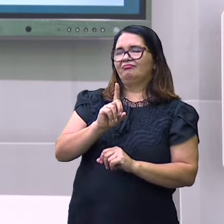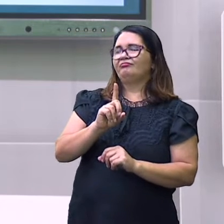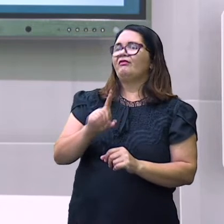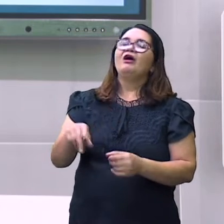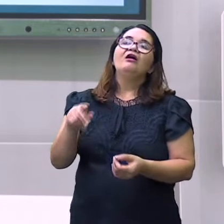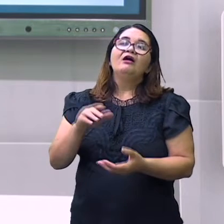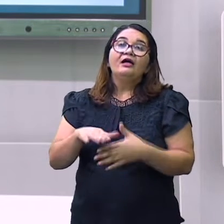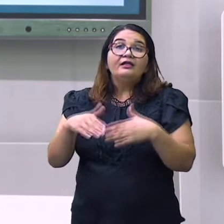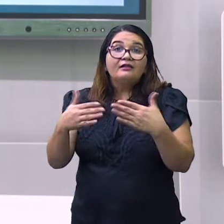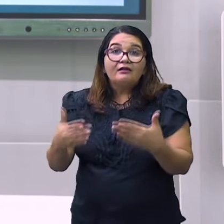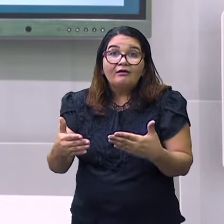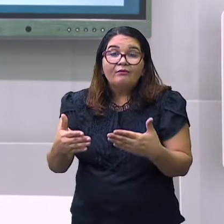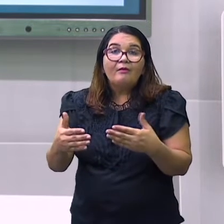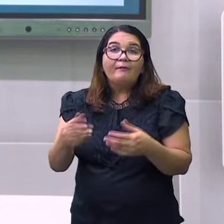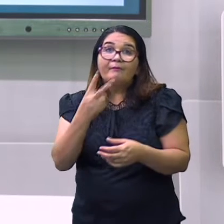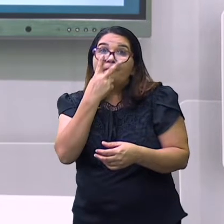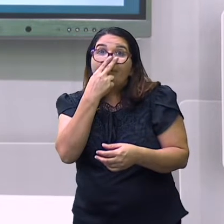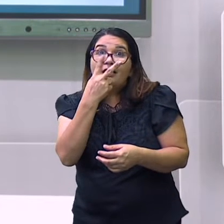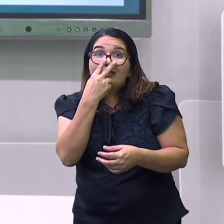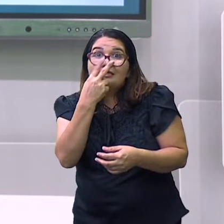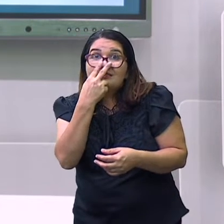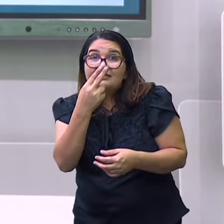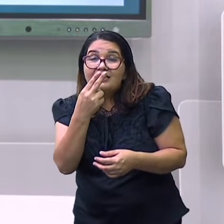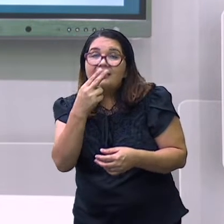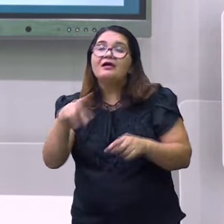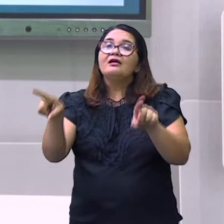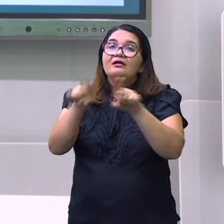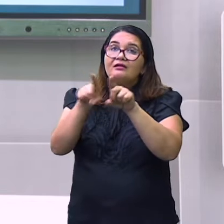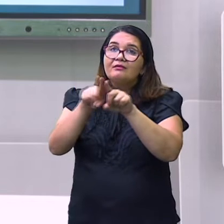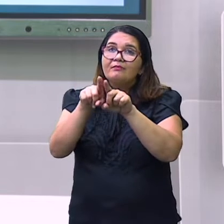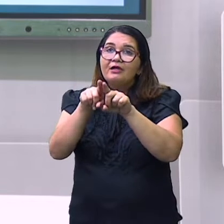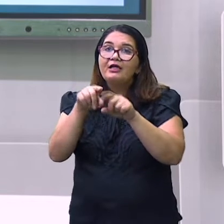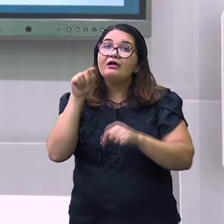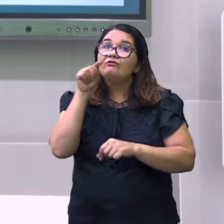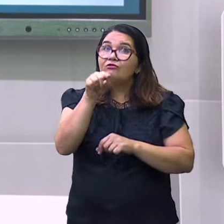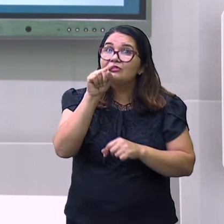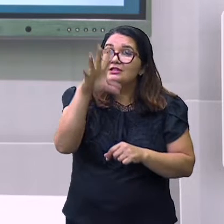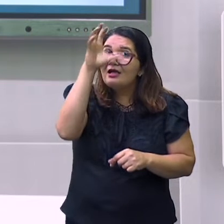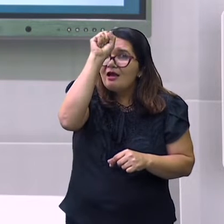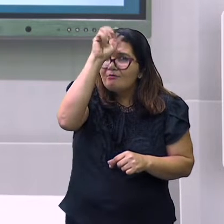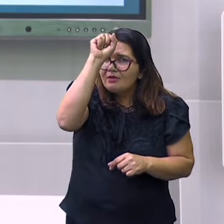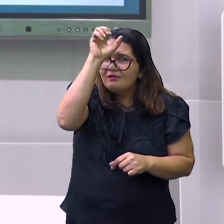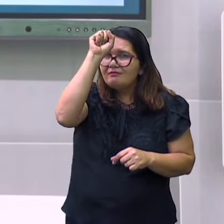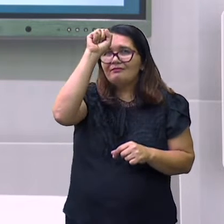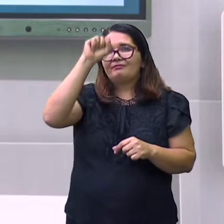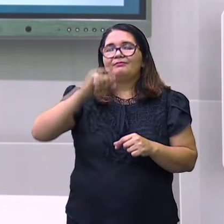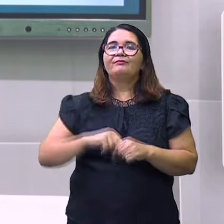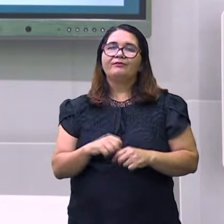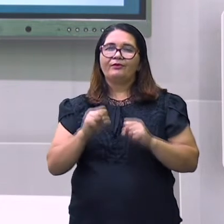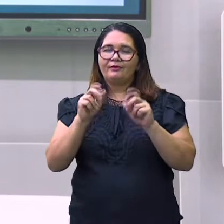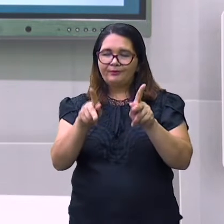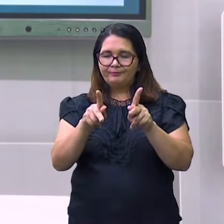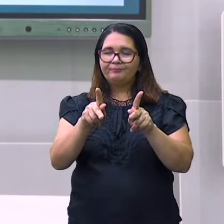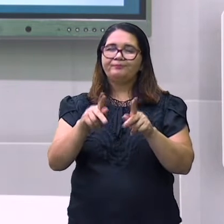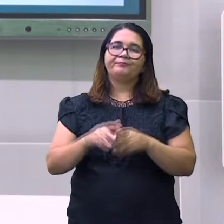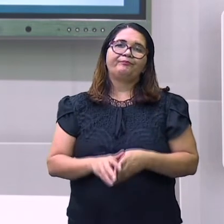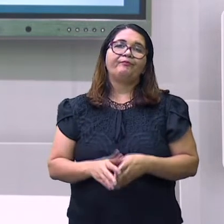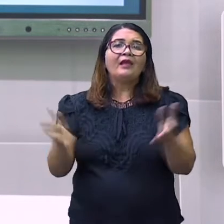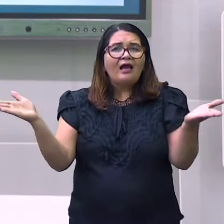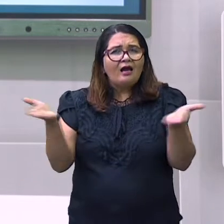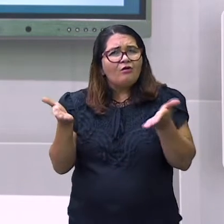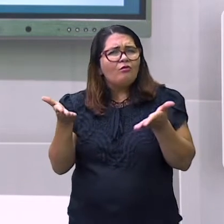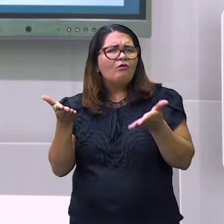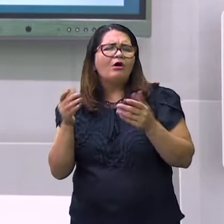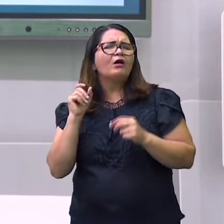não importa. O que importa é você aprender, tá bom? E agora? O que a gente vai fazer